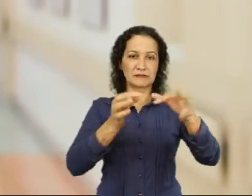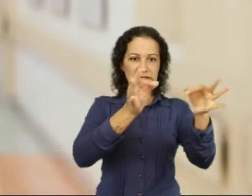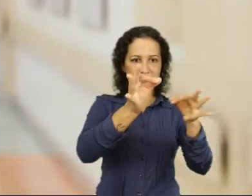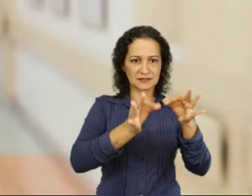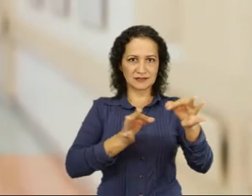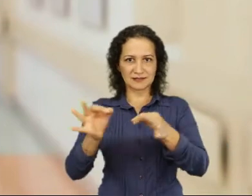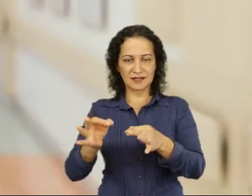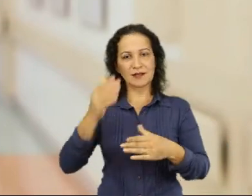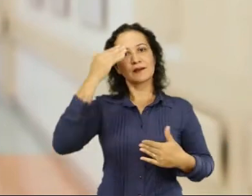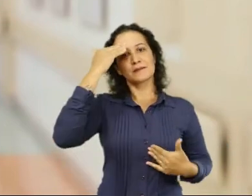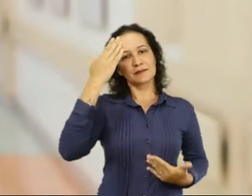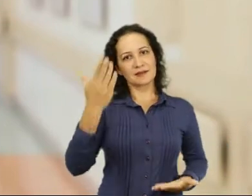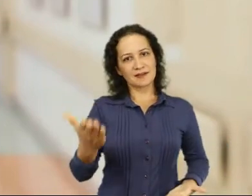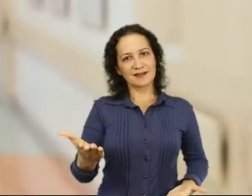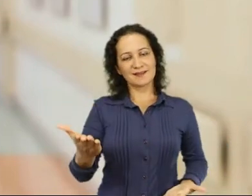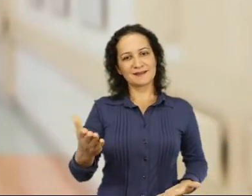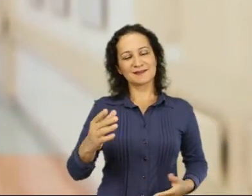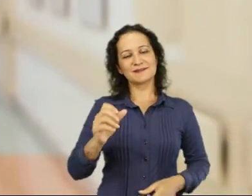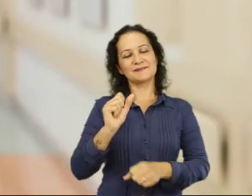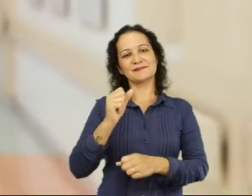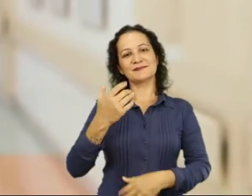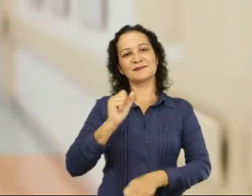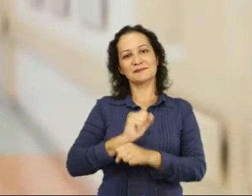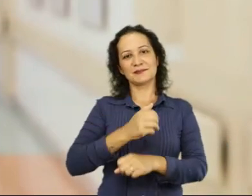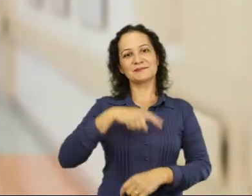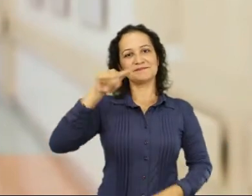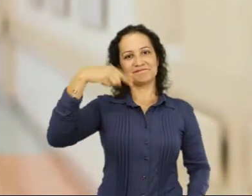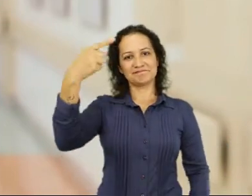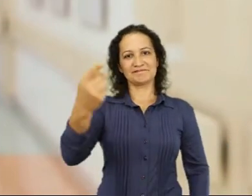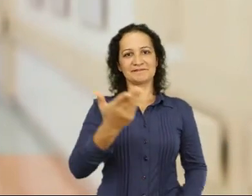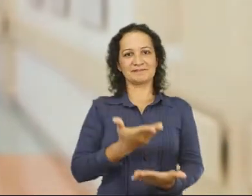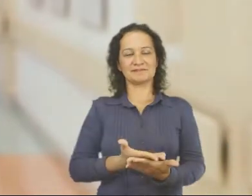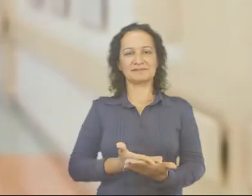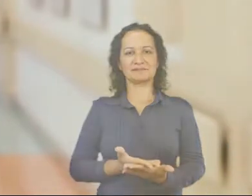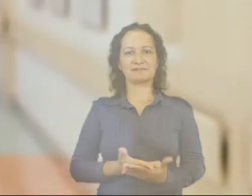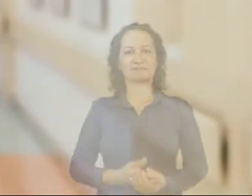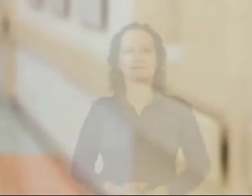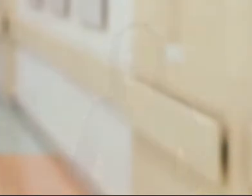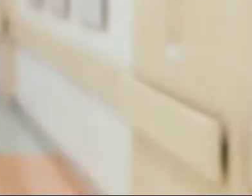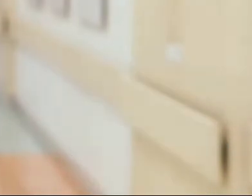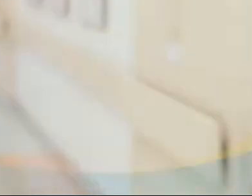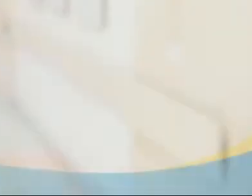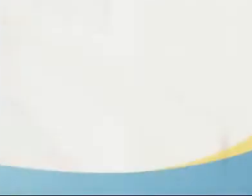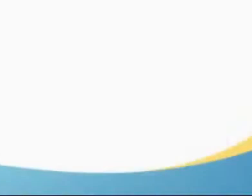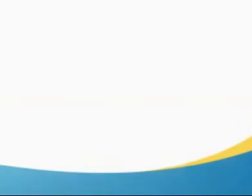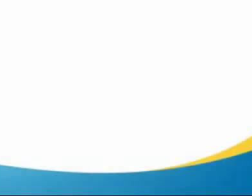rede municipal de Campo Grande. Muito obrigado pela sua atenção e aguardo você na próxima aula.